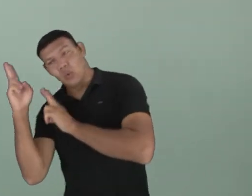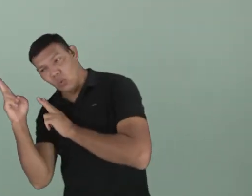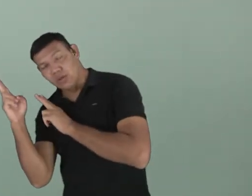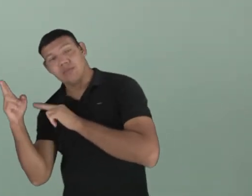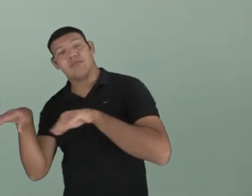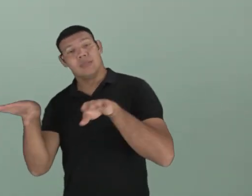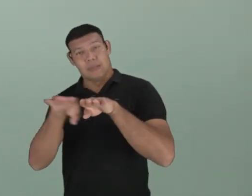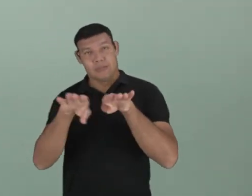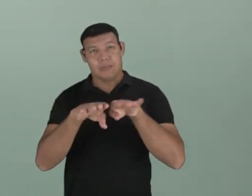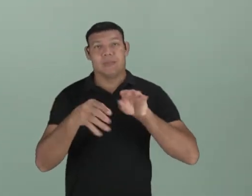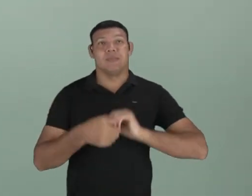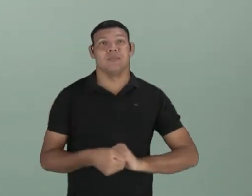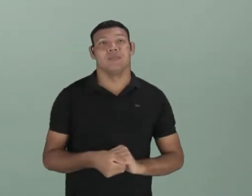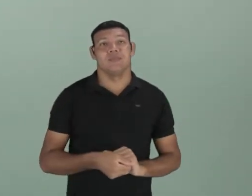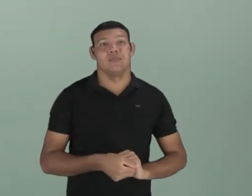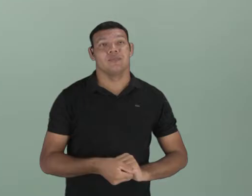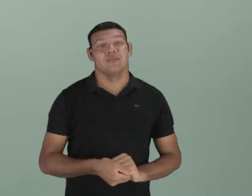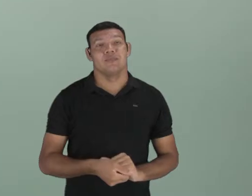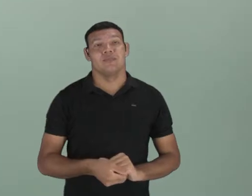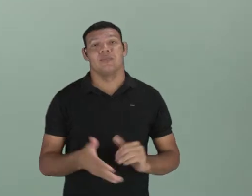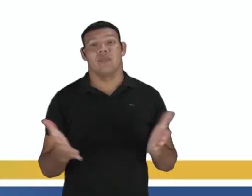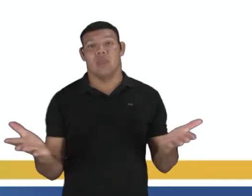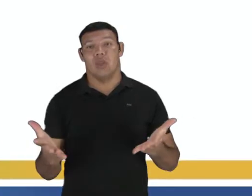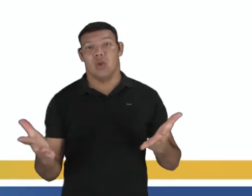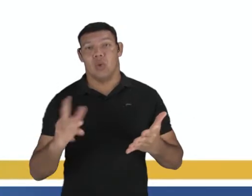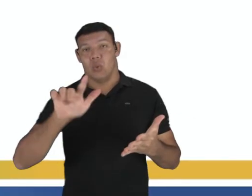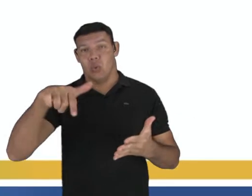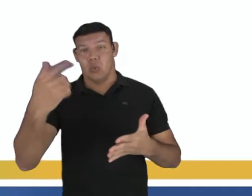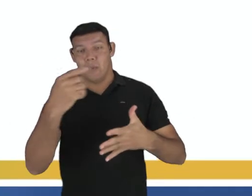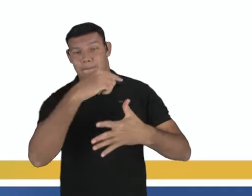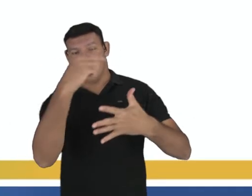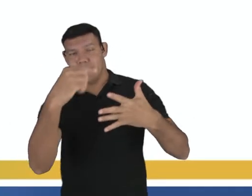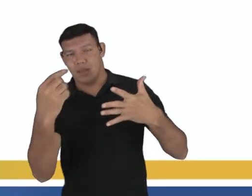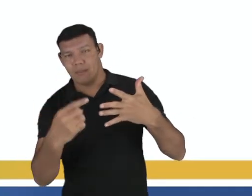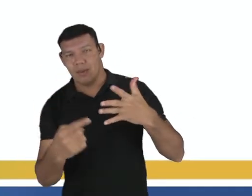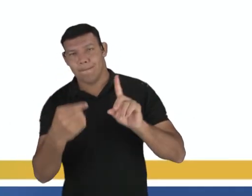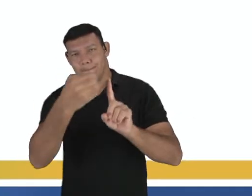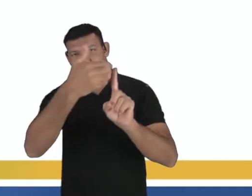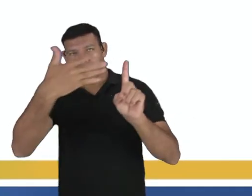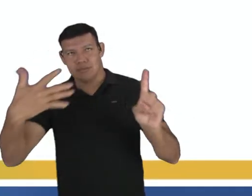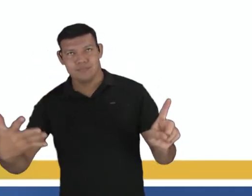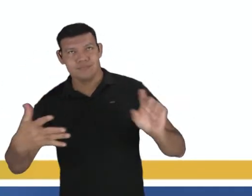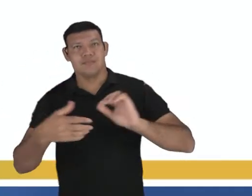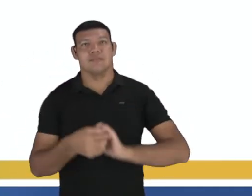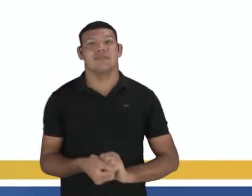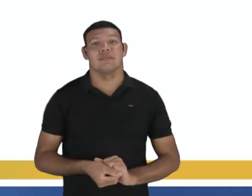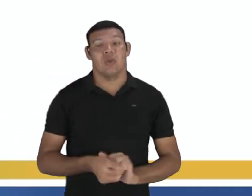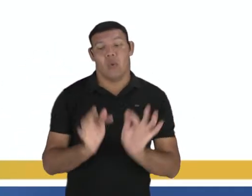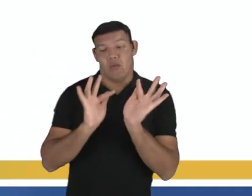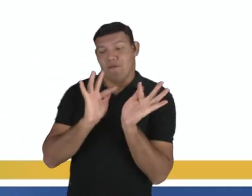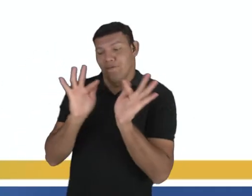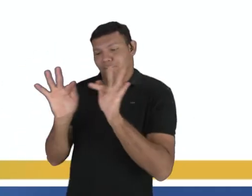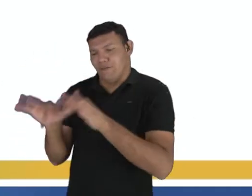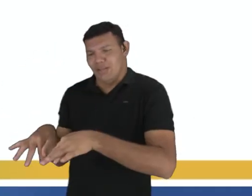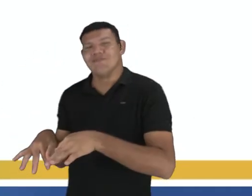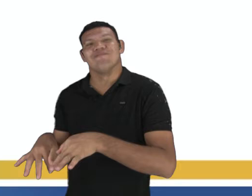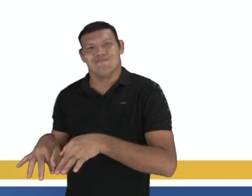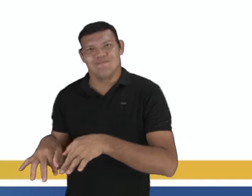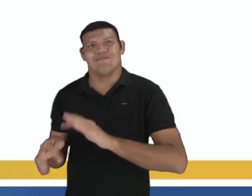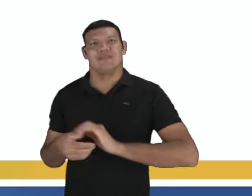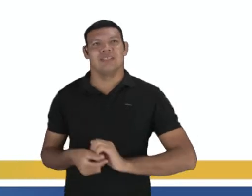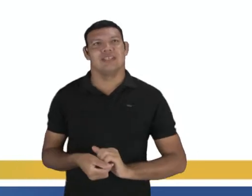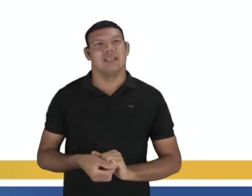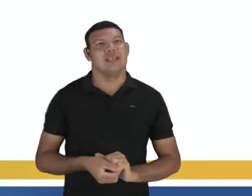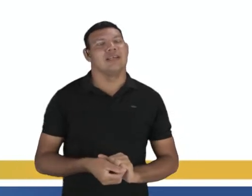aqui. Próximo operador. Operadores de conclusão. São aqueles que